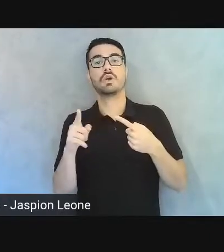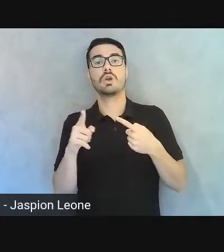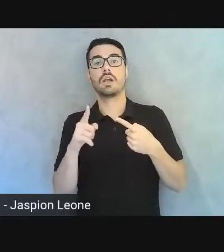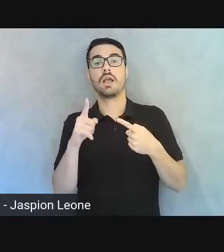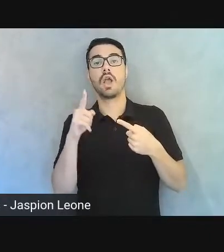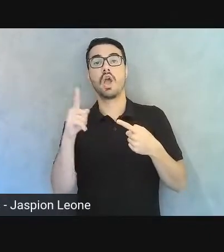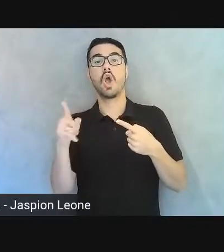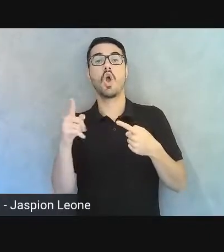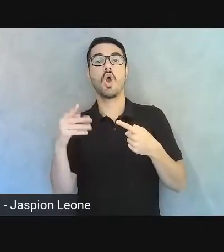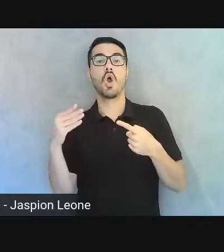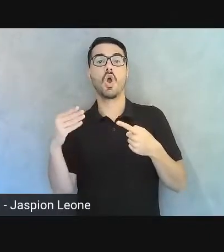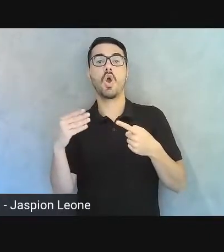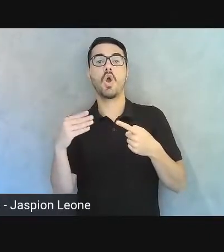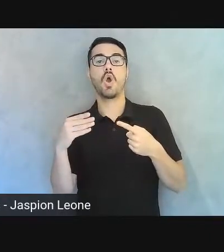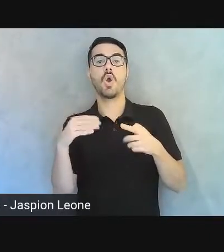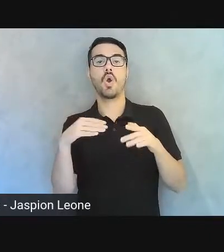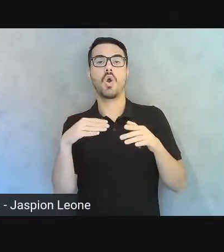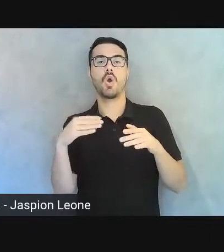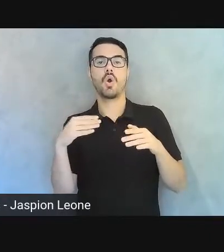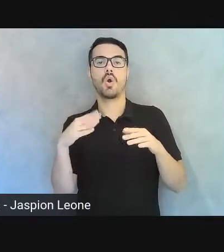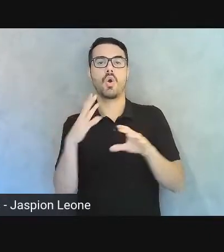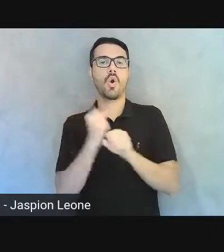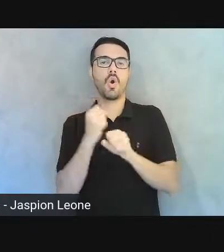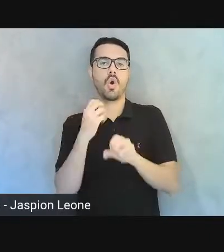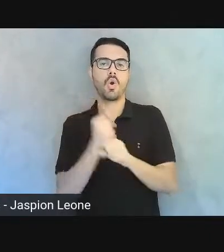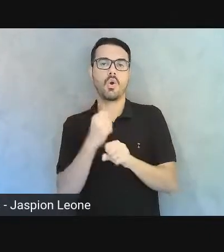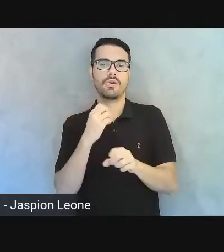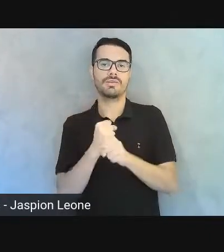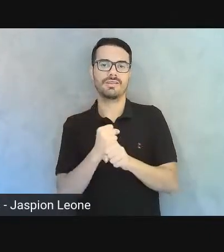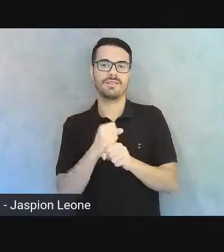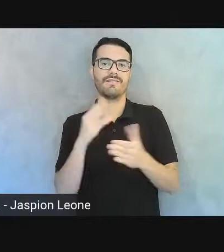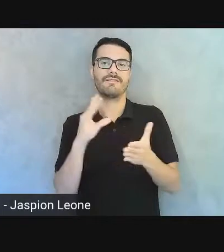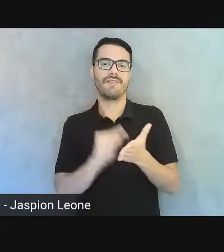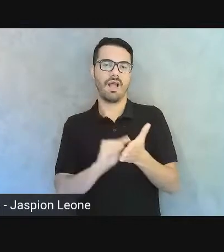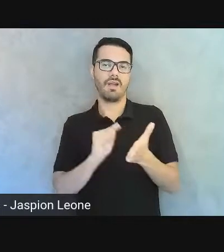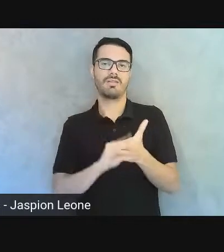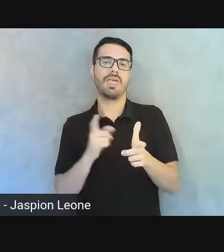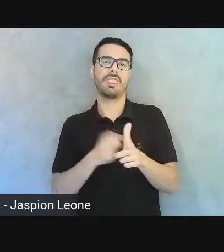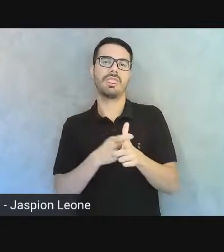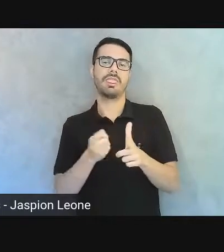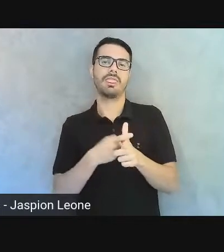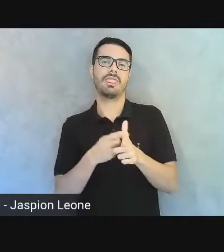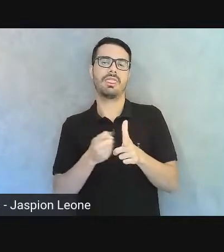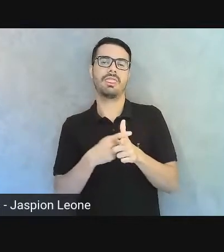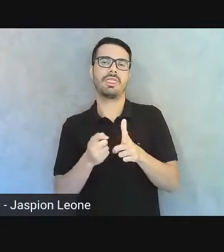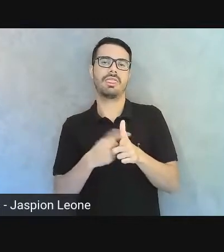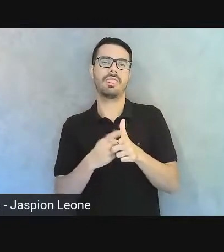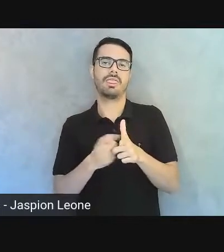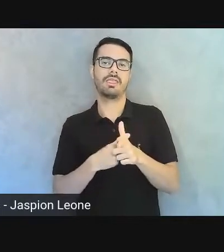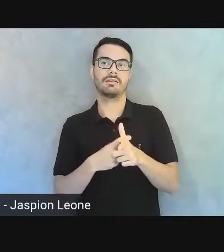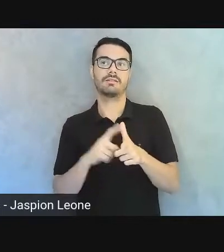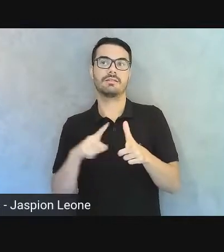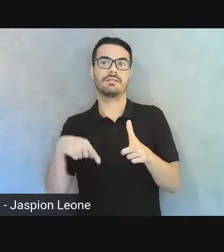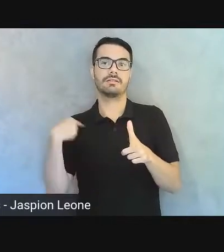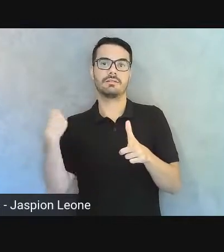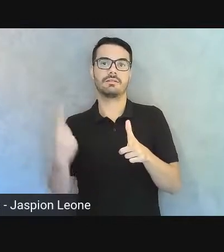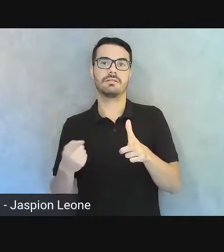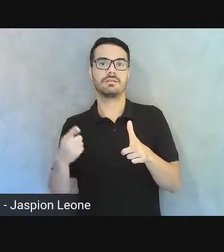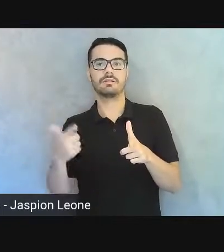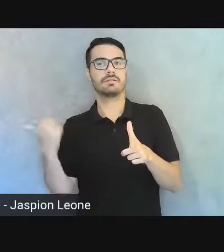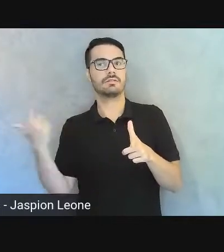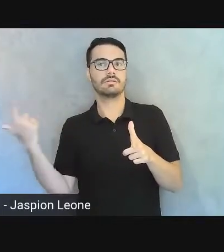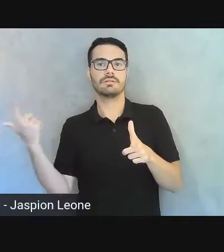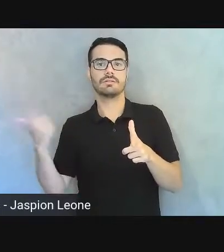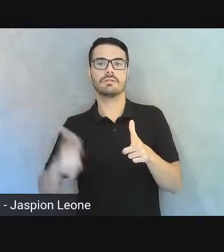dizer, inicia um ciclo de déficits orçamentários persistentes, E nesse contexto, mais do que nunca,